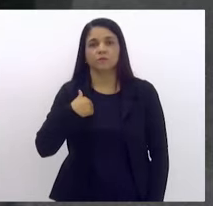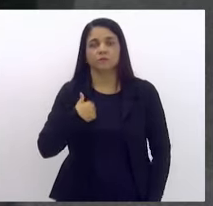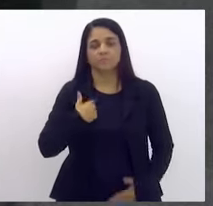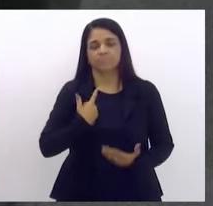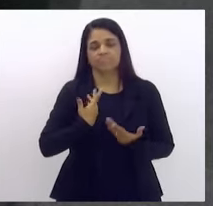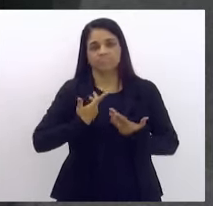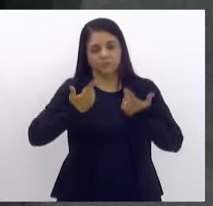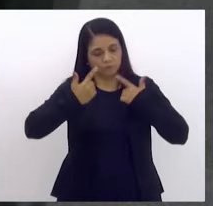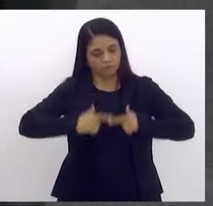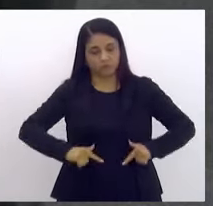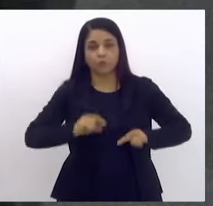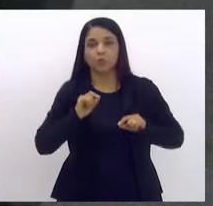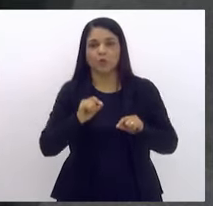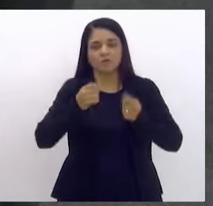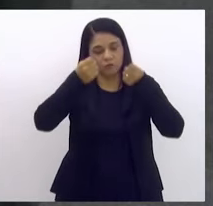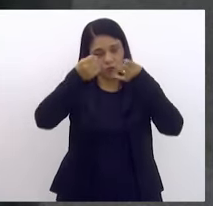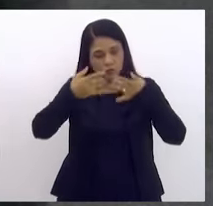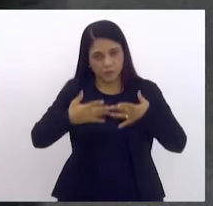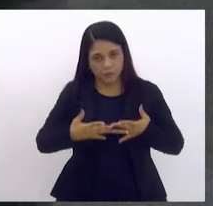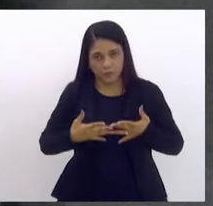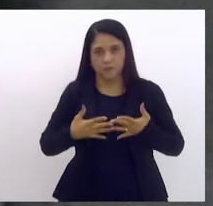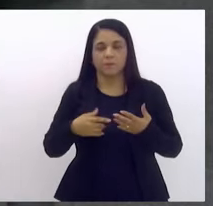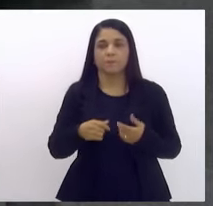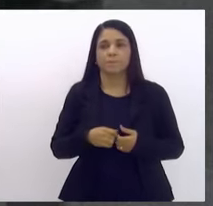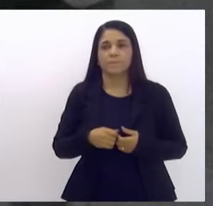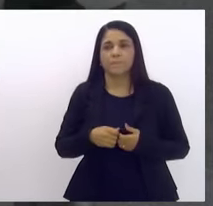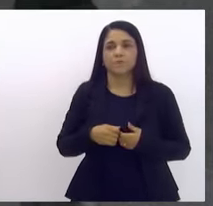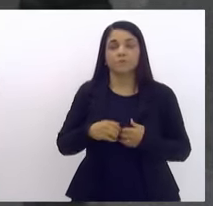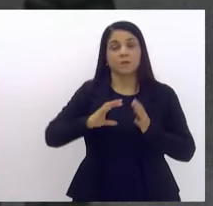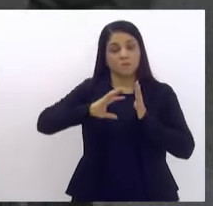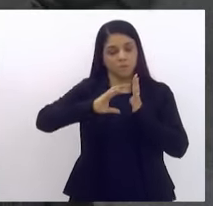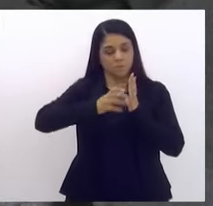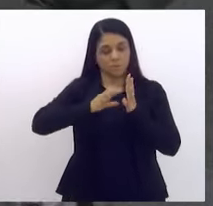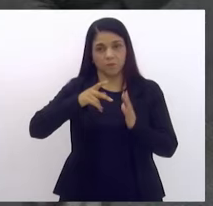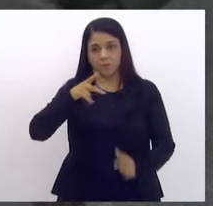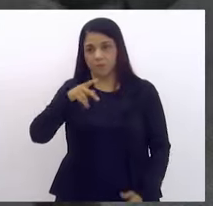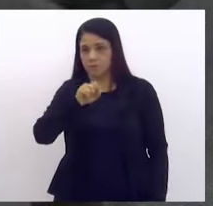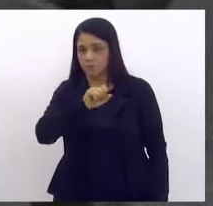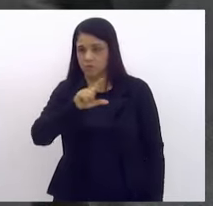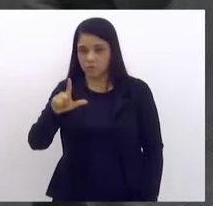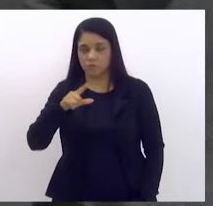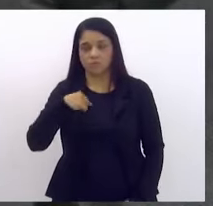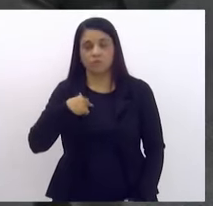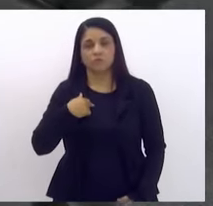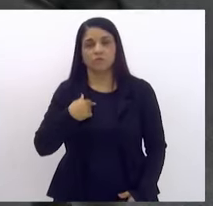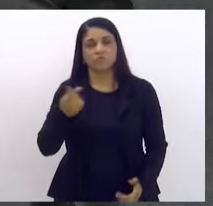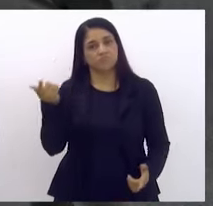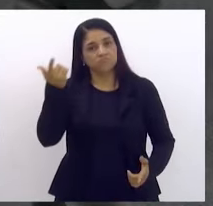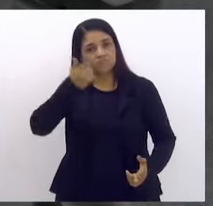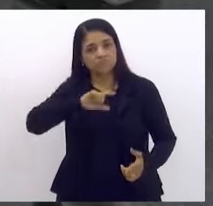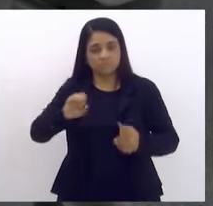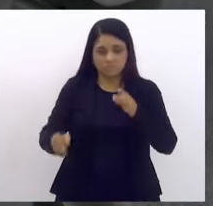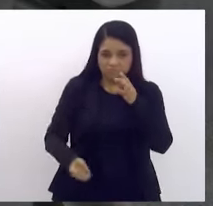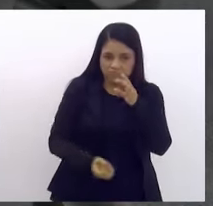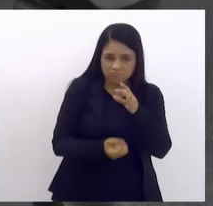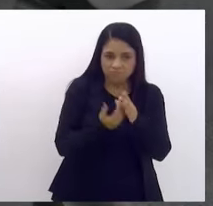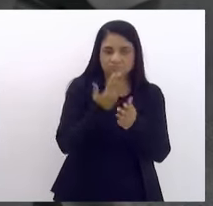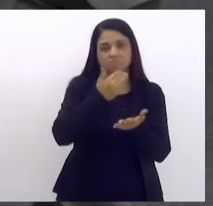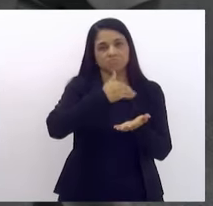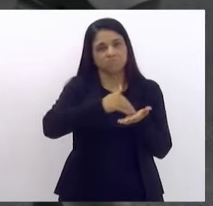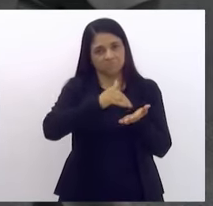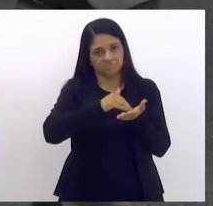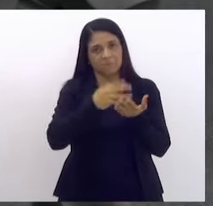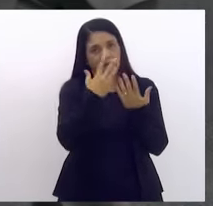os motivos que nos levaram à abstenção. A nossa bancada tem uma posição favorável à criação de algumas